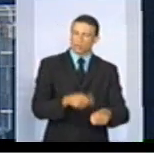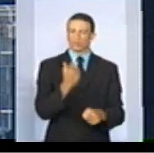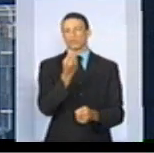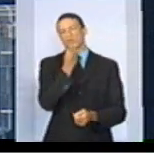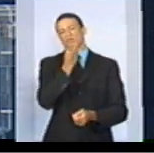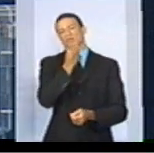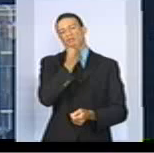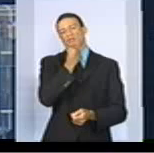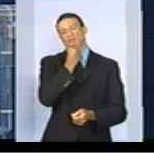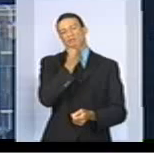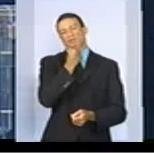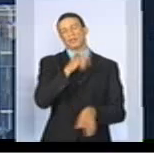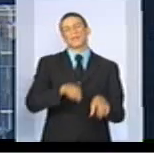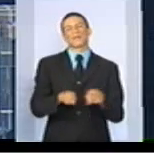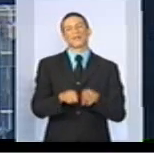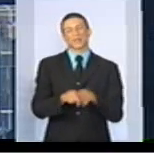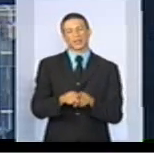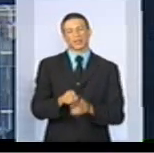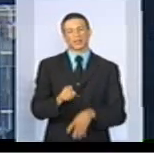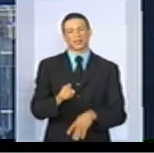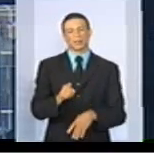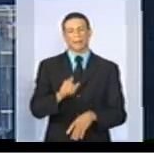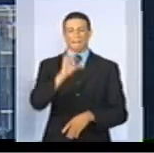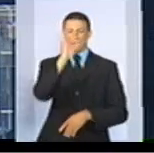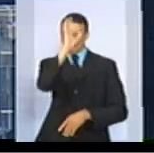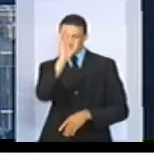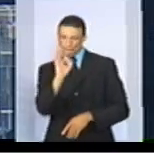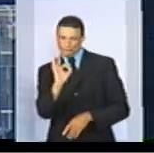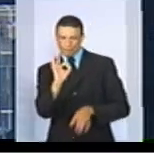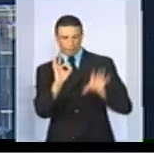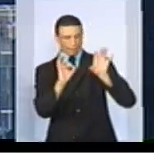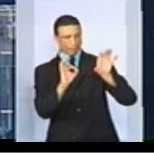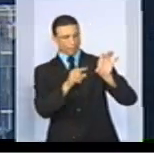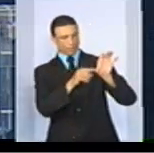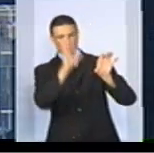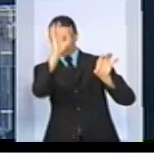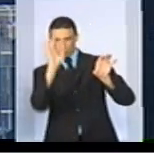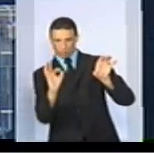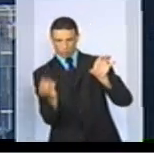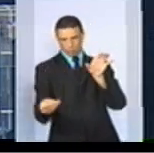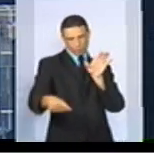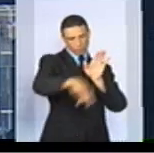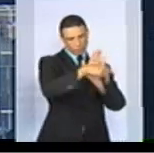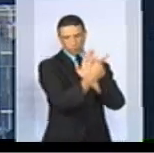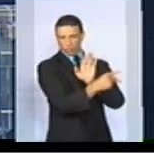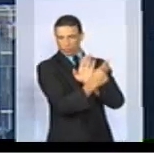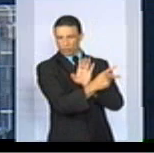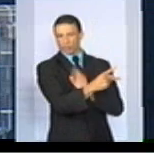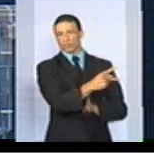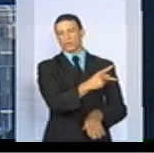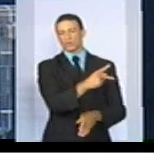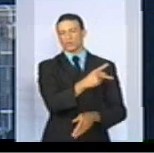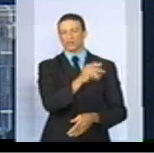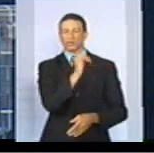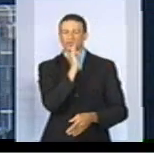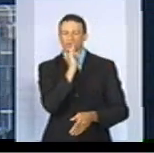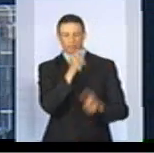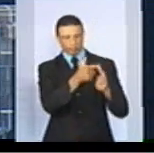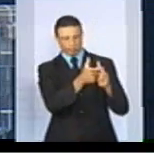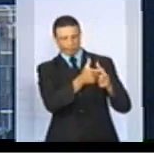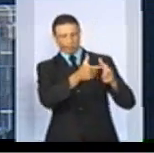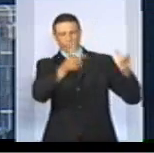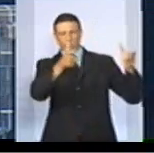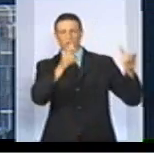prever percentuais de regionalização dessa produção, Né? Não vai ser, vai ser uma contínua produção